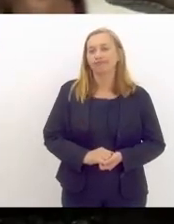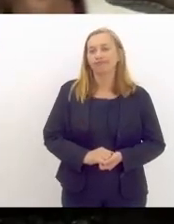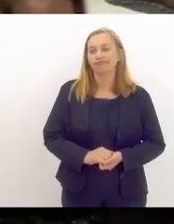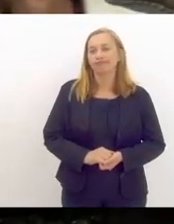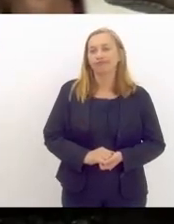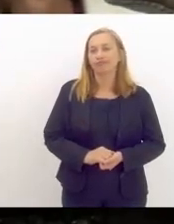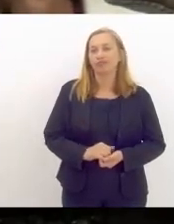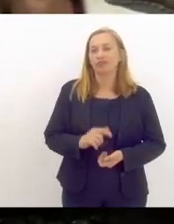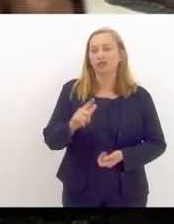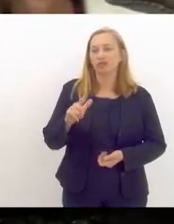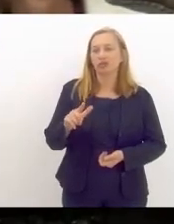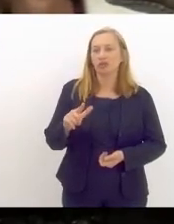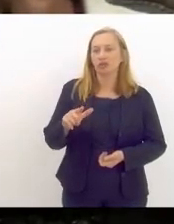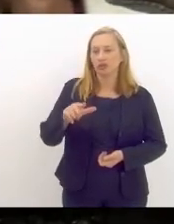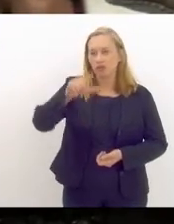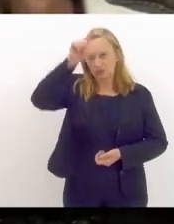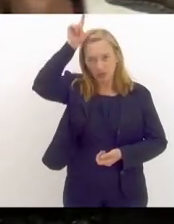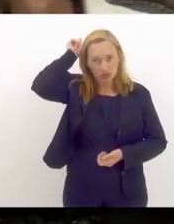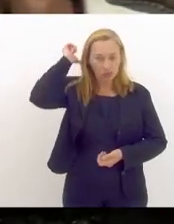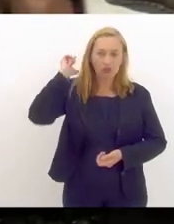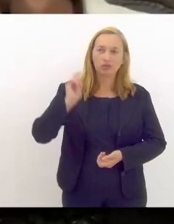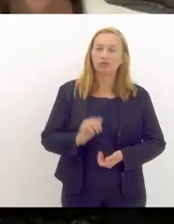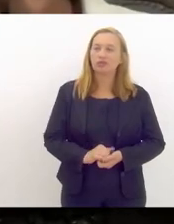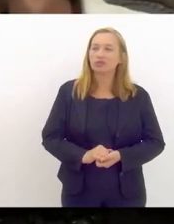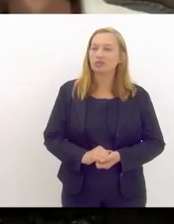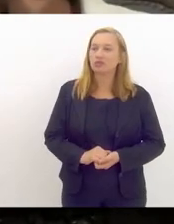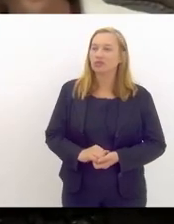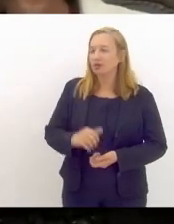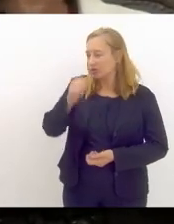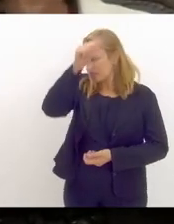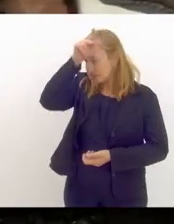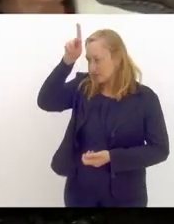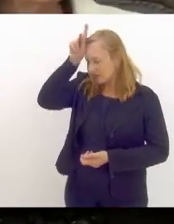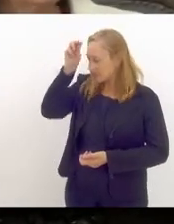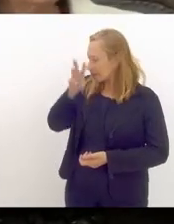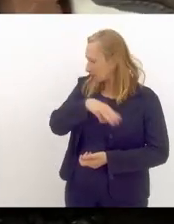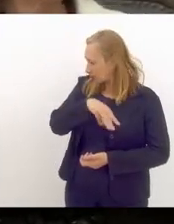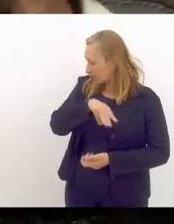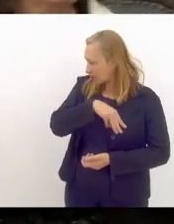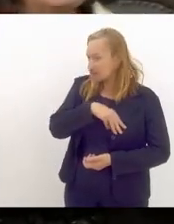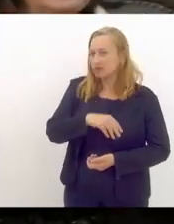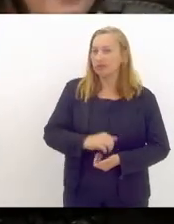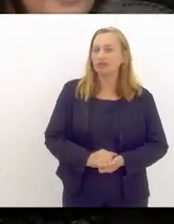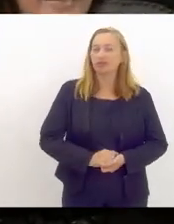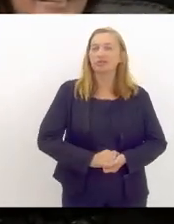Luiz Paulo. O prefeito de Madureira.